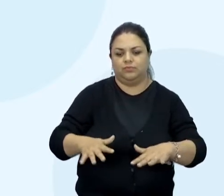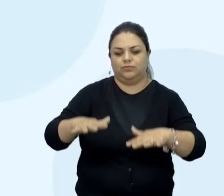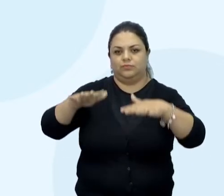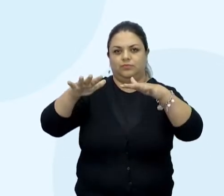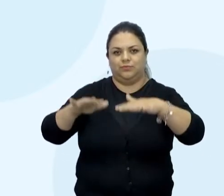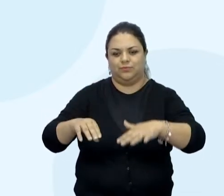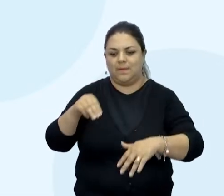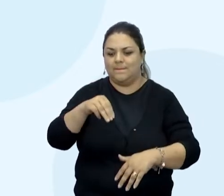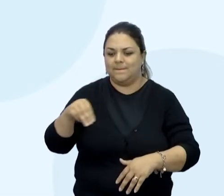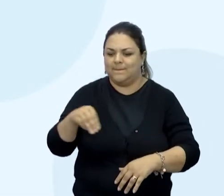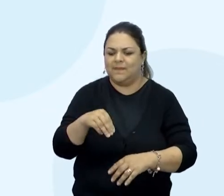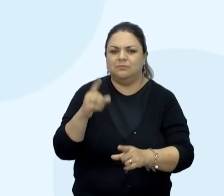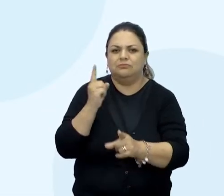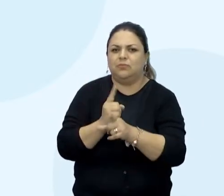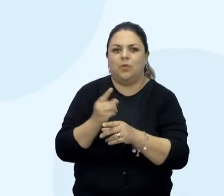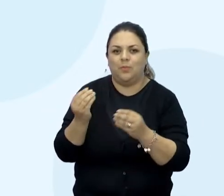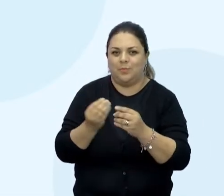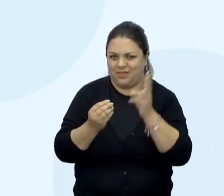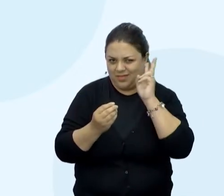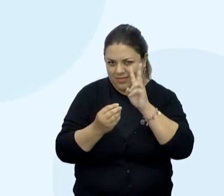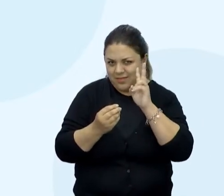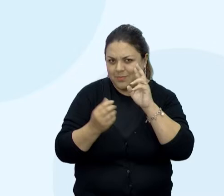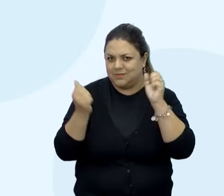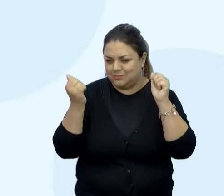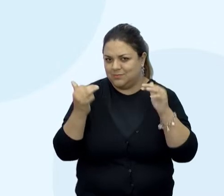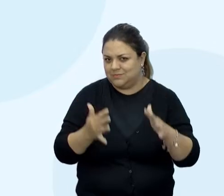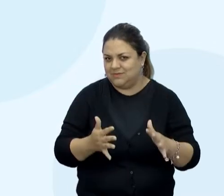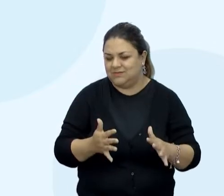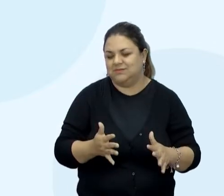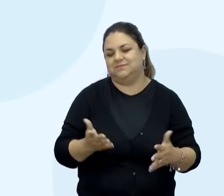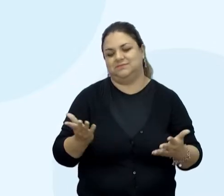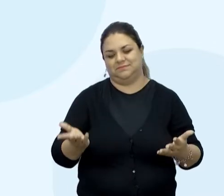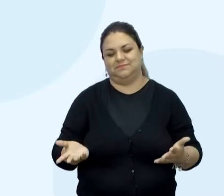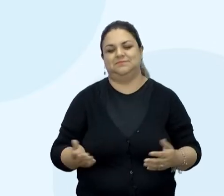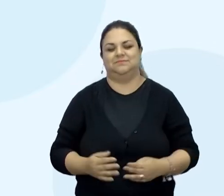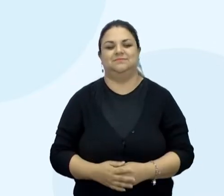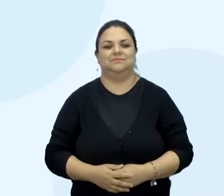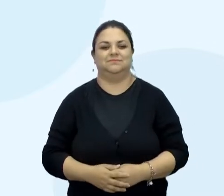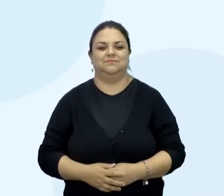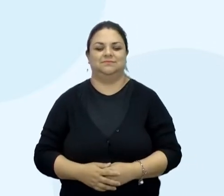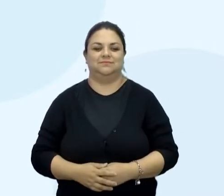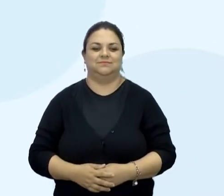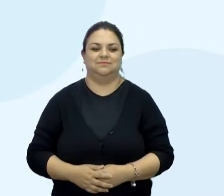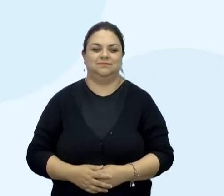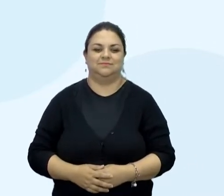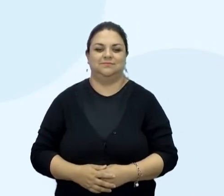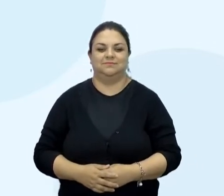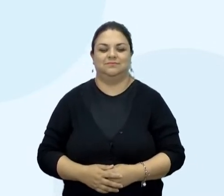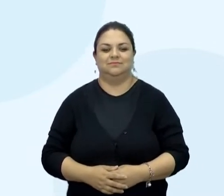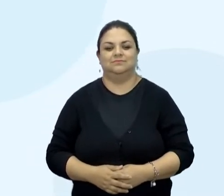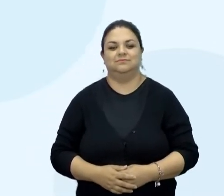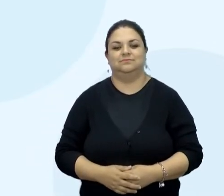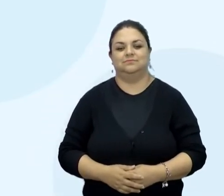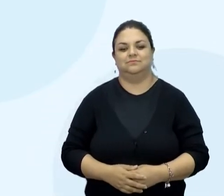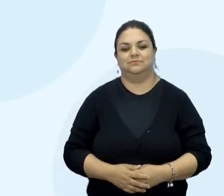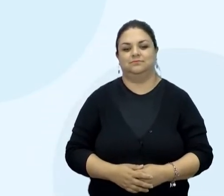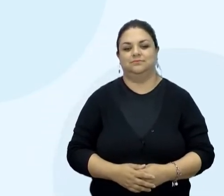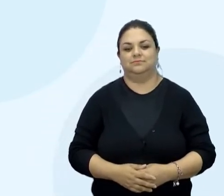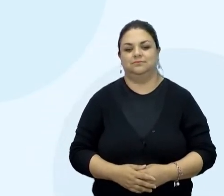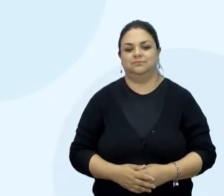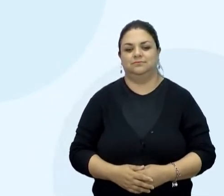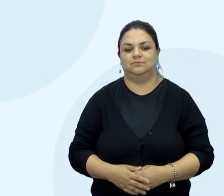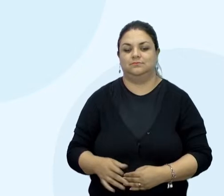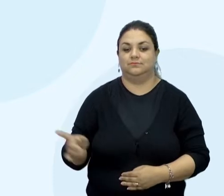eram encontrados através daquele experimento? Então, é esses milímetros aí que eu estou colocando agora no